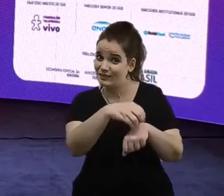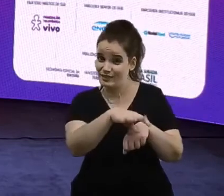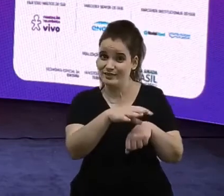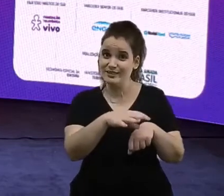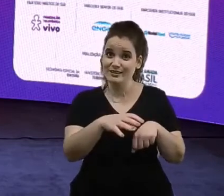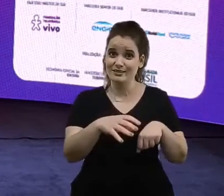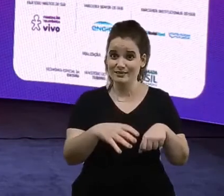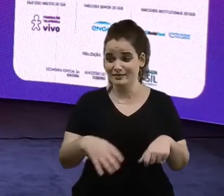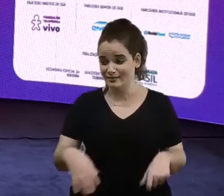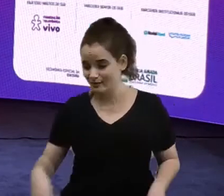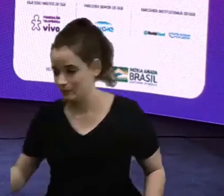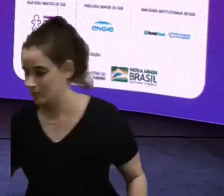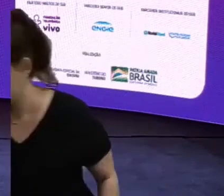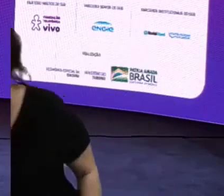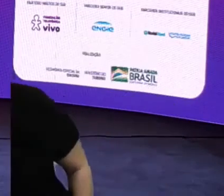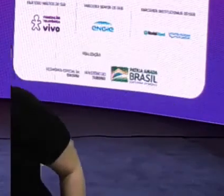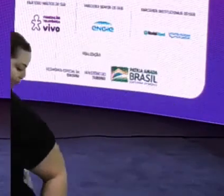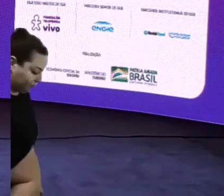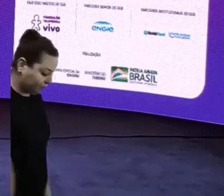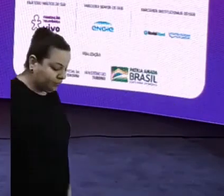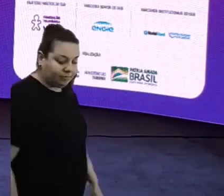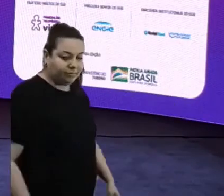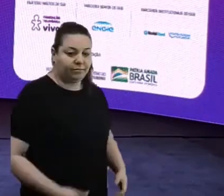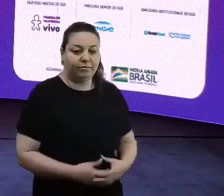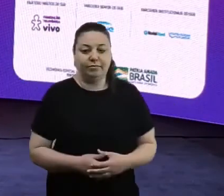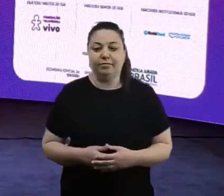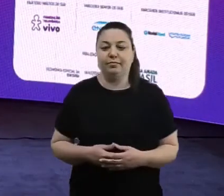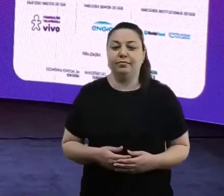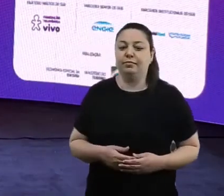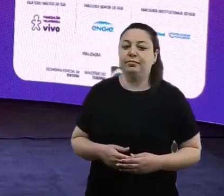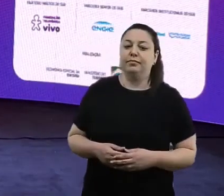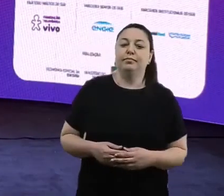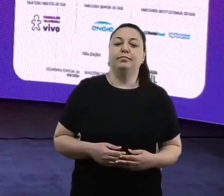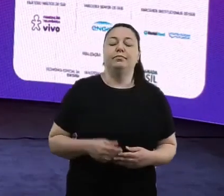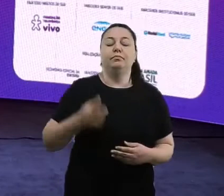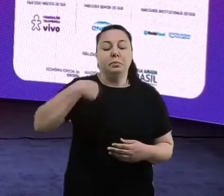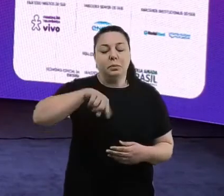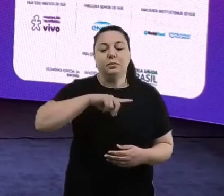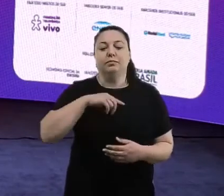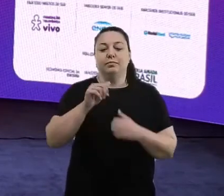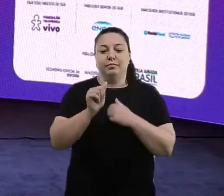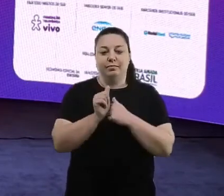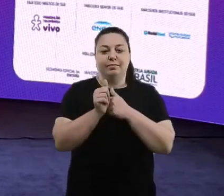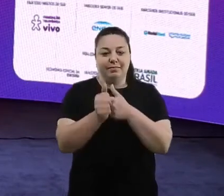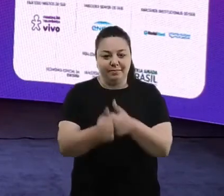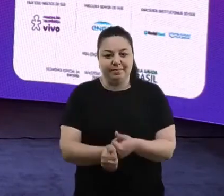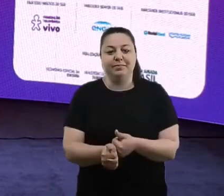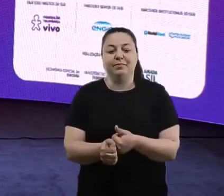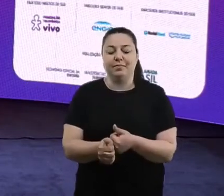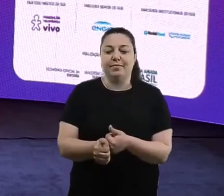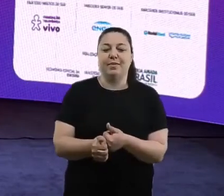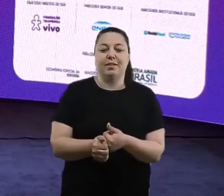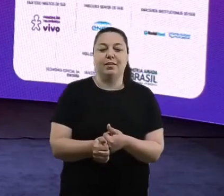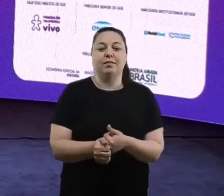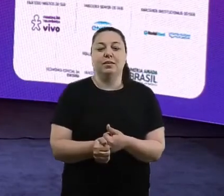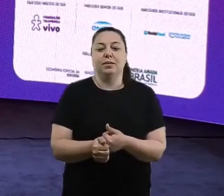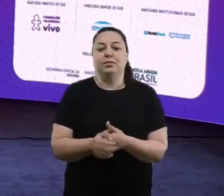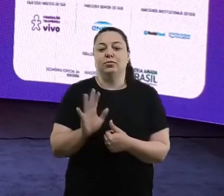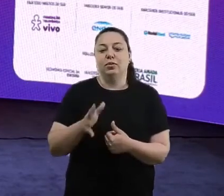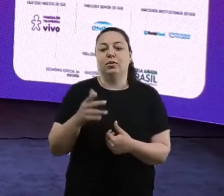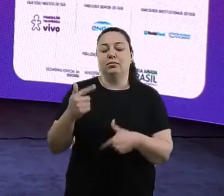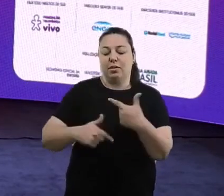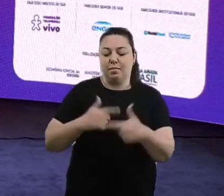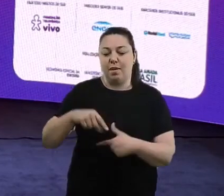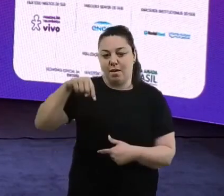fazer. A gente vem acompanhando aqui, assim, a gente fez um trabalho, né, muito forte aqui em Santa